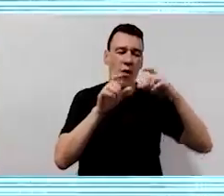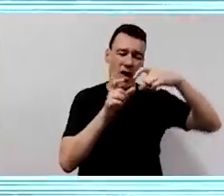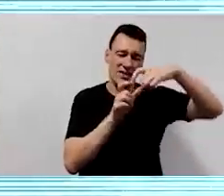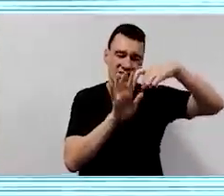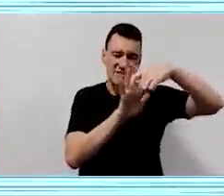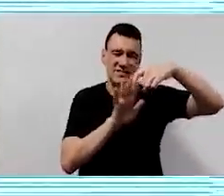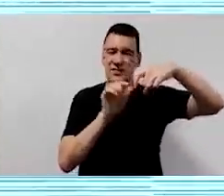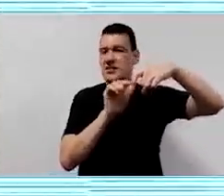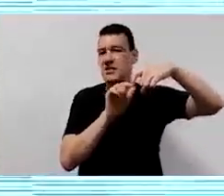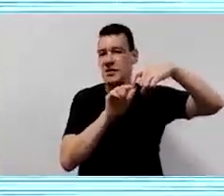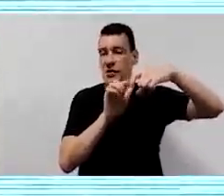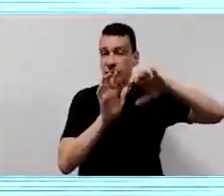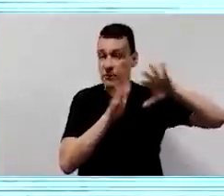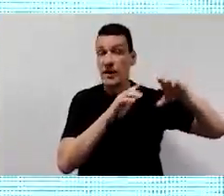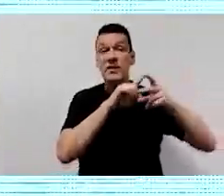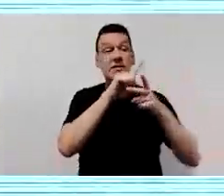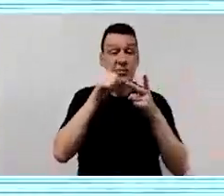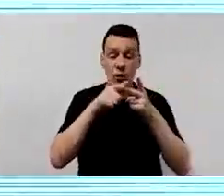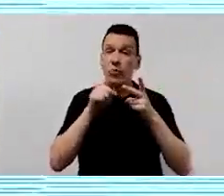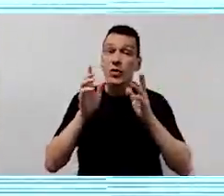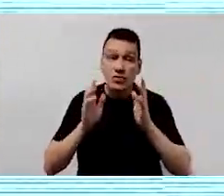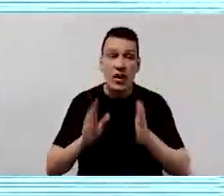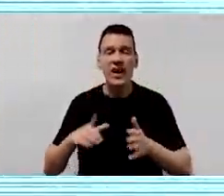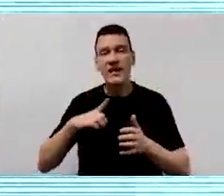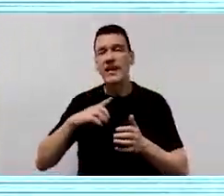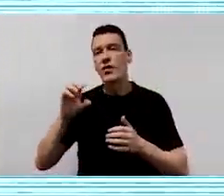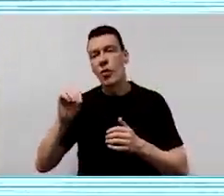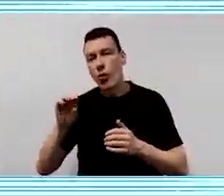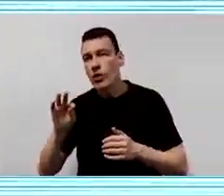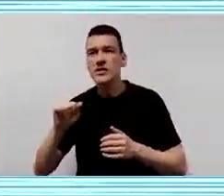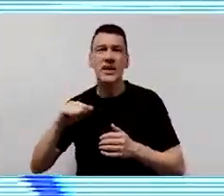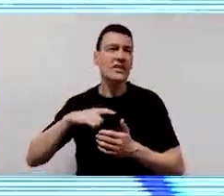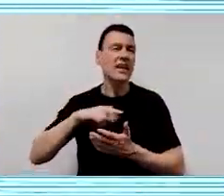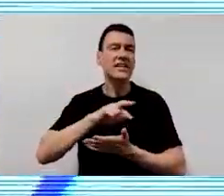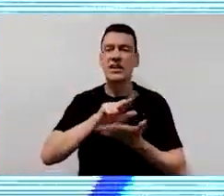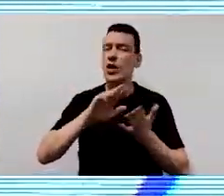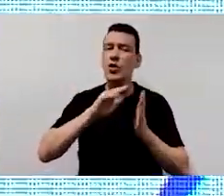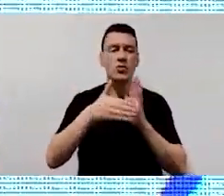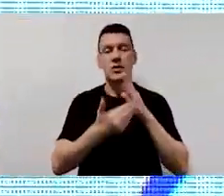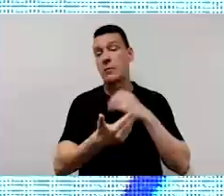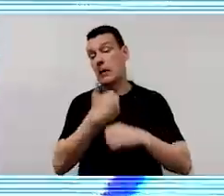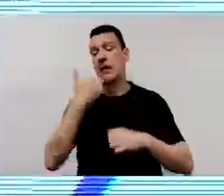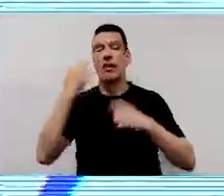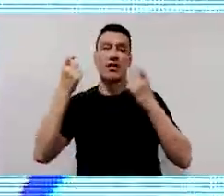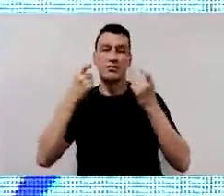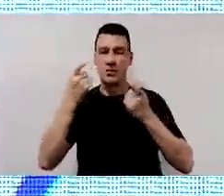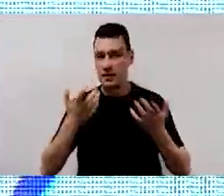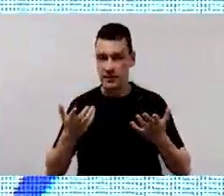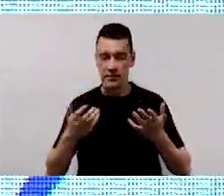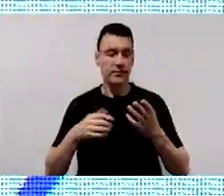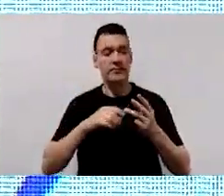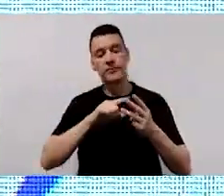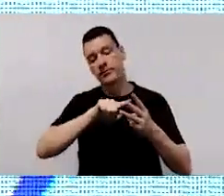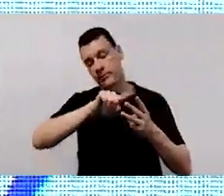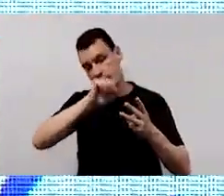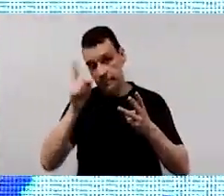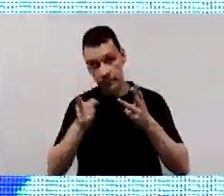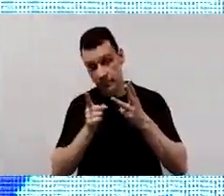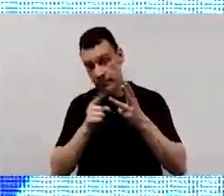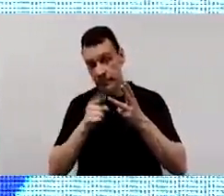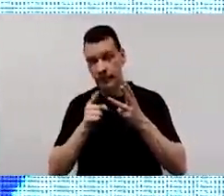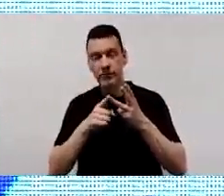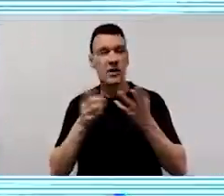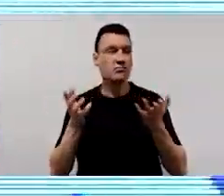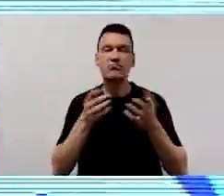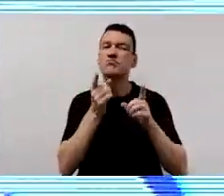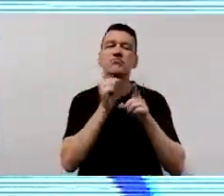ela tem uma senha e tem sua conta invadida. Segundo lugar de preocupação. Fraudes online, de maneira geral. E